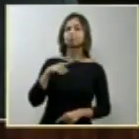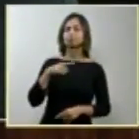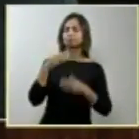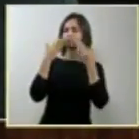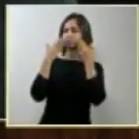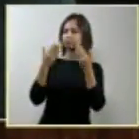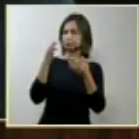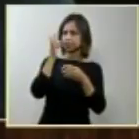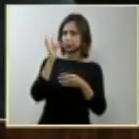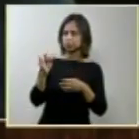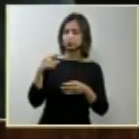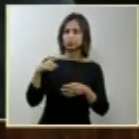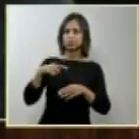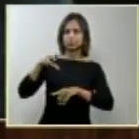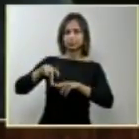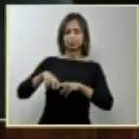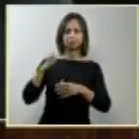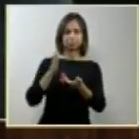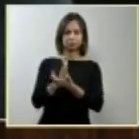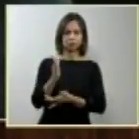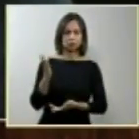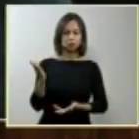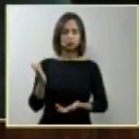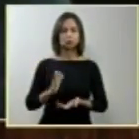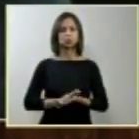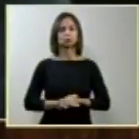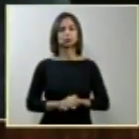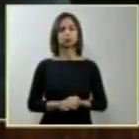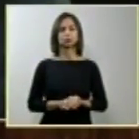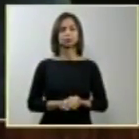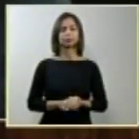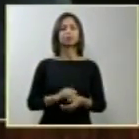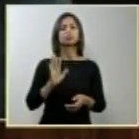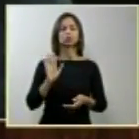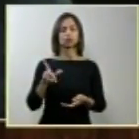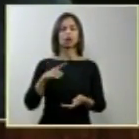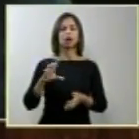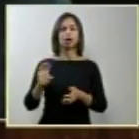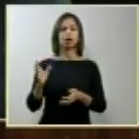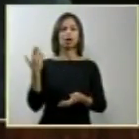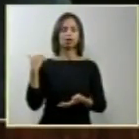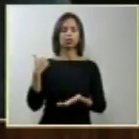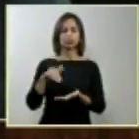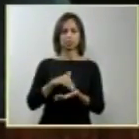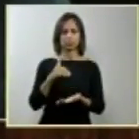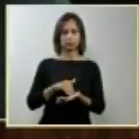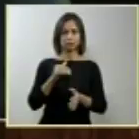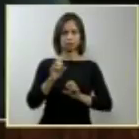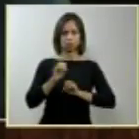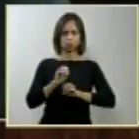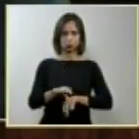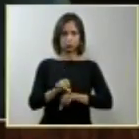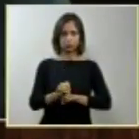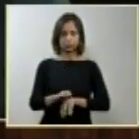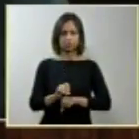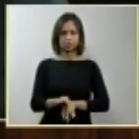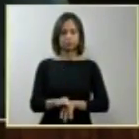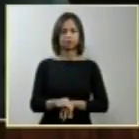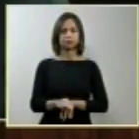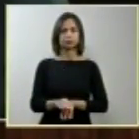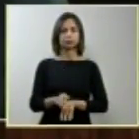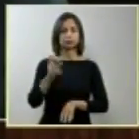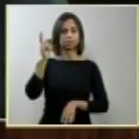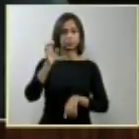da cadeira por Sua Excelência. Foi secretário de Educação em